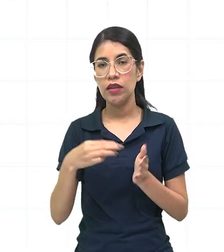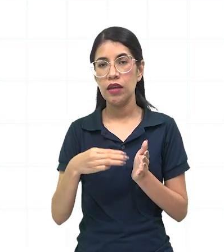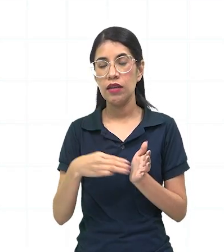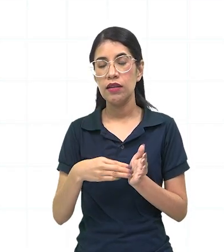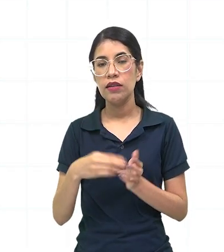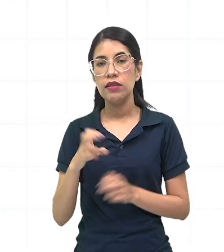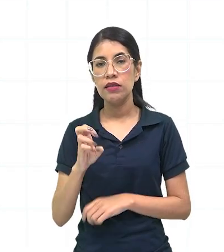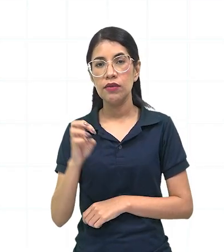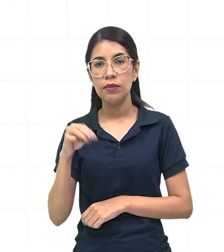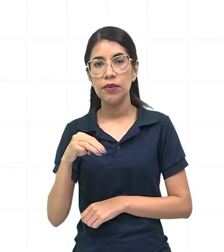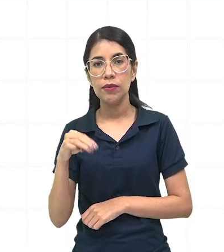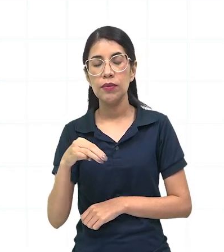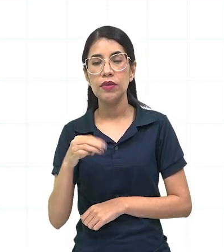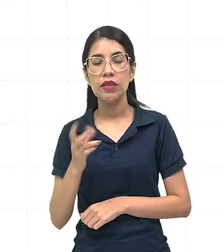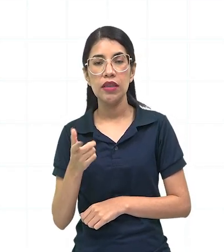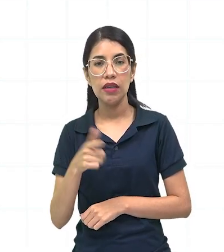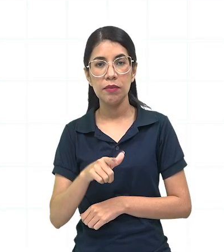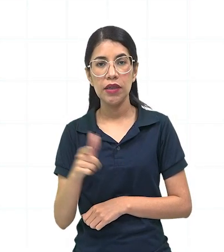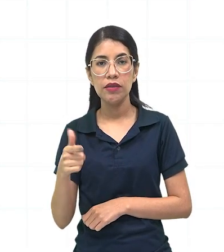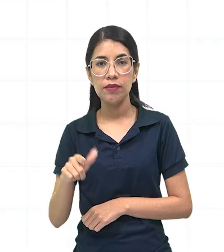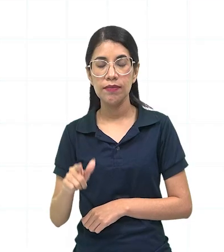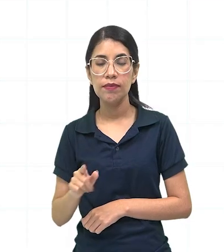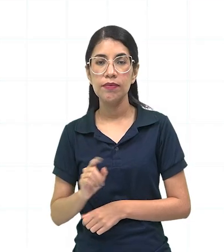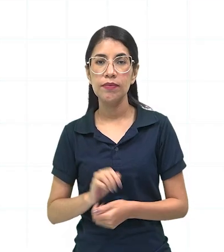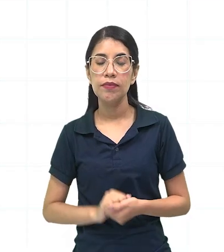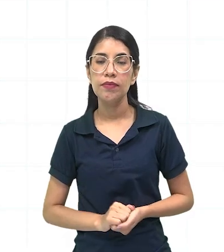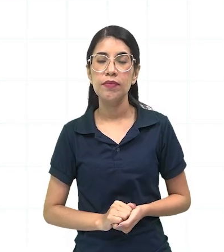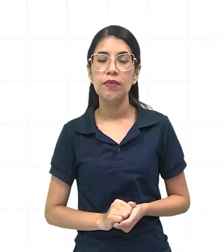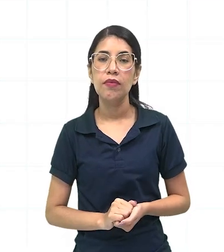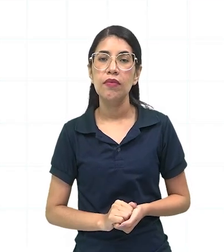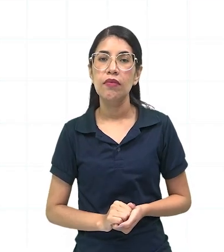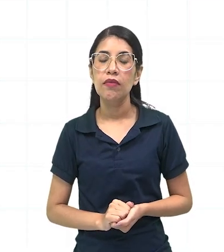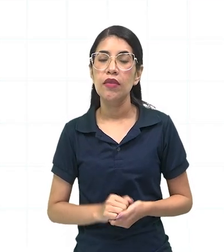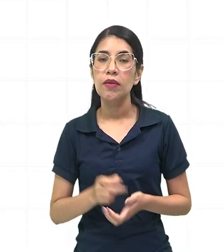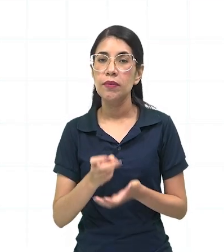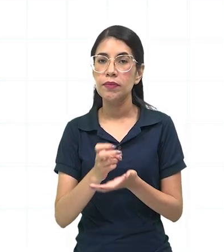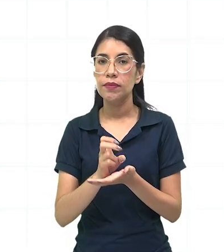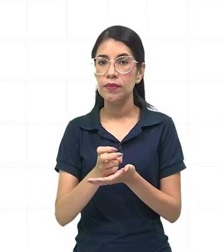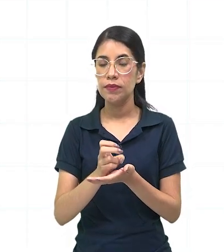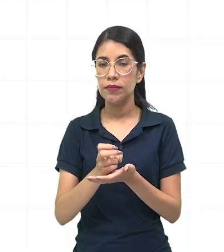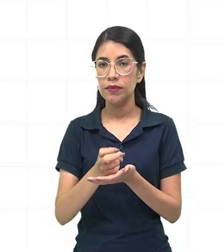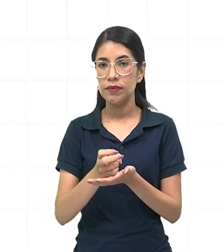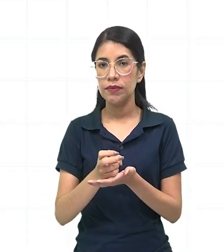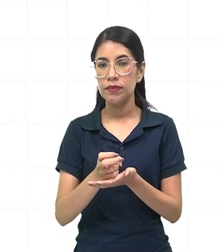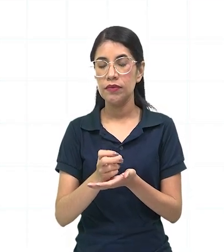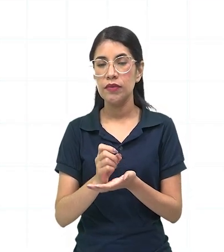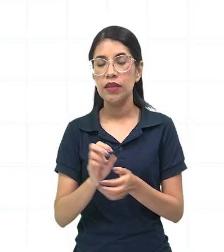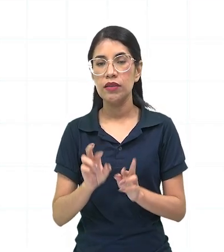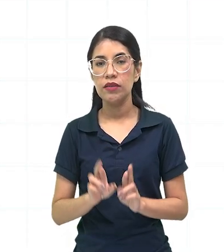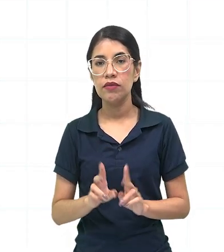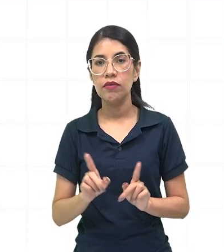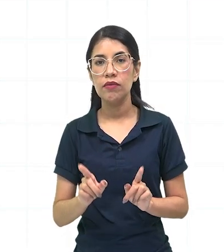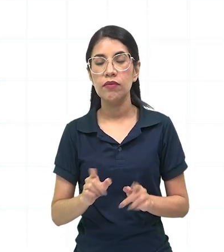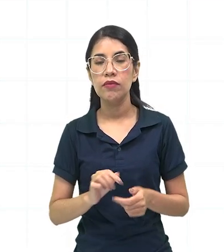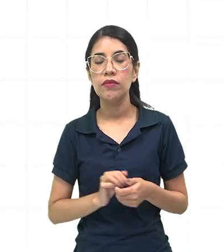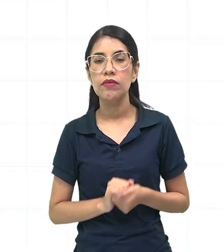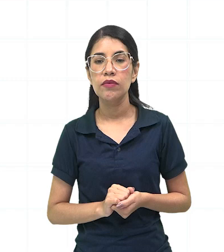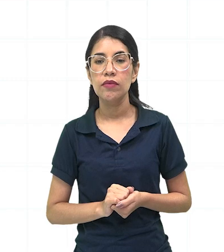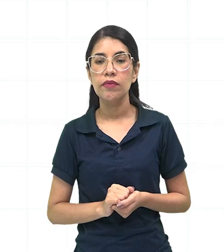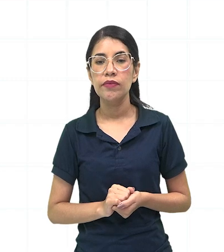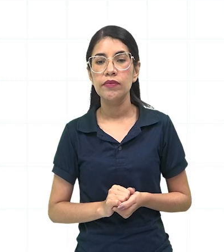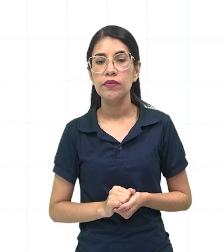e acontecer várias vezes seguidas. Então, gente, a convulsão ela vai ser diferente. Tem